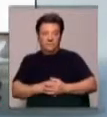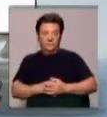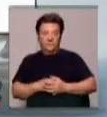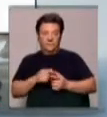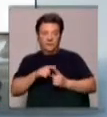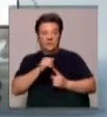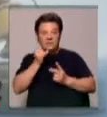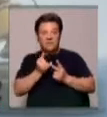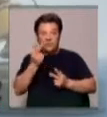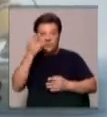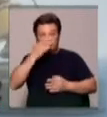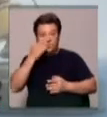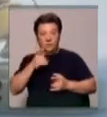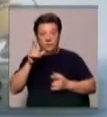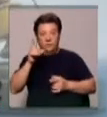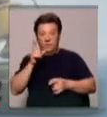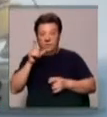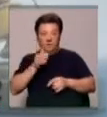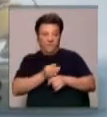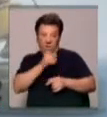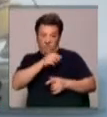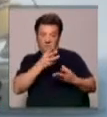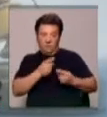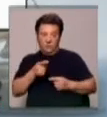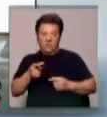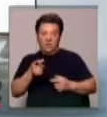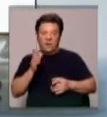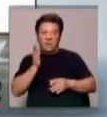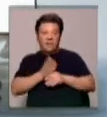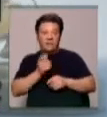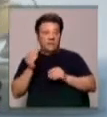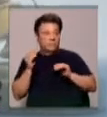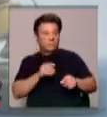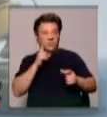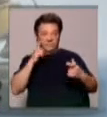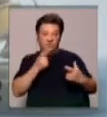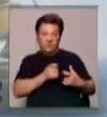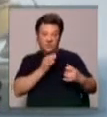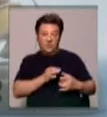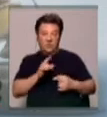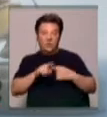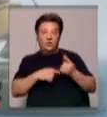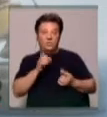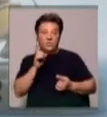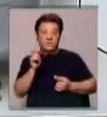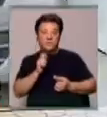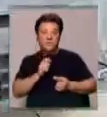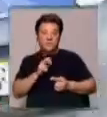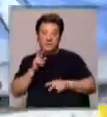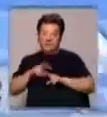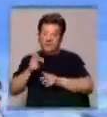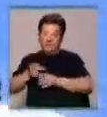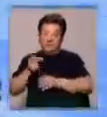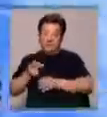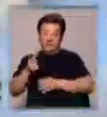e seguem-se dois dias incluindo o feriado até a instalação do dispositivo de vigilância então após seis meses atrás das